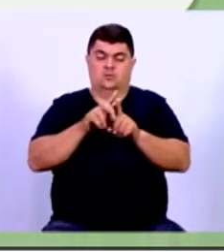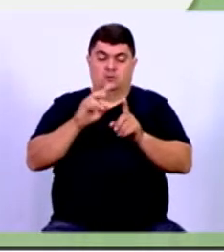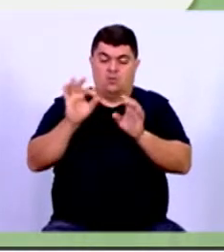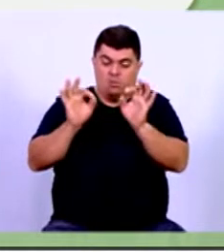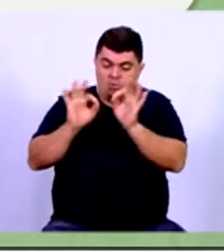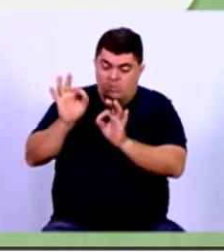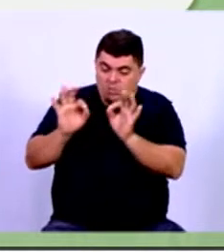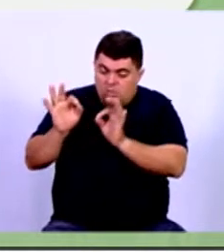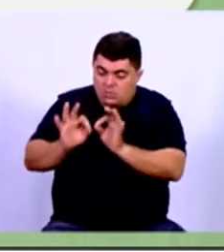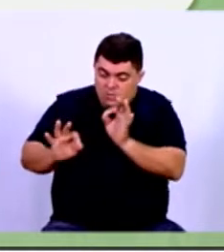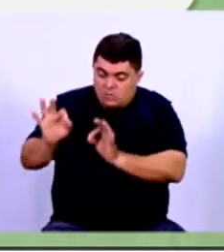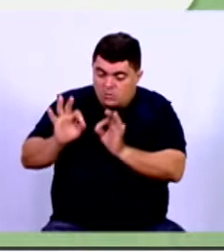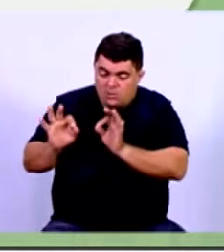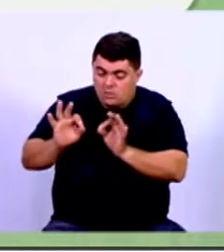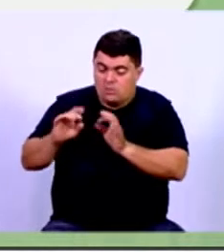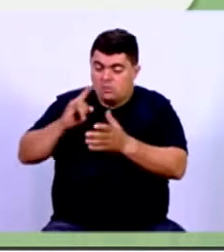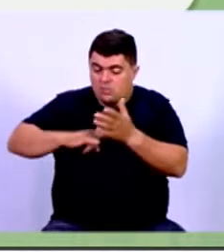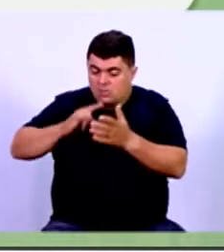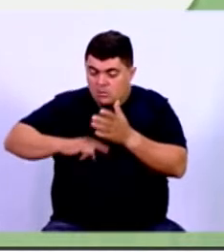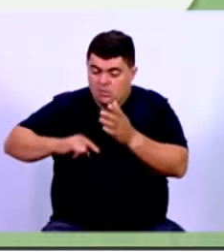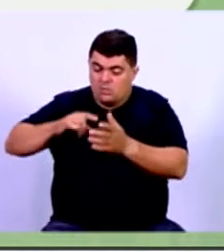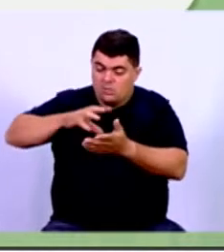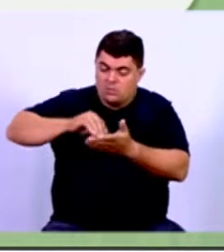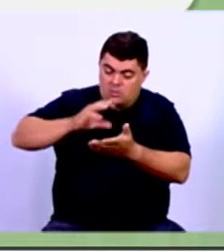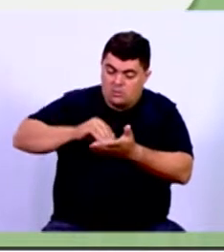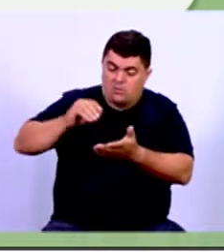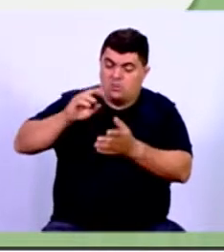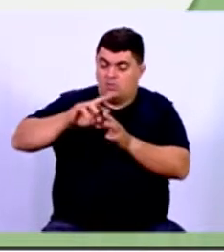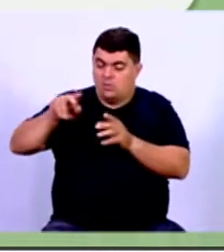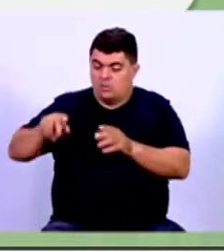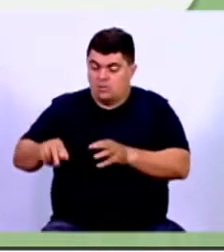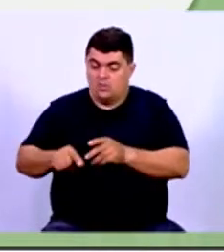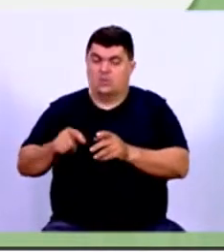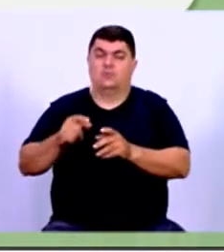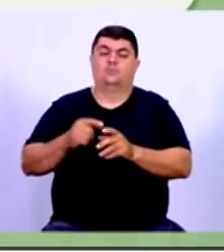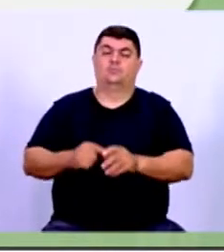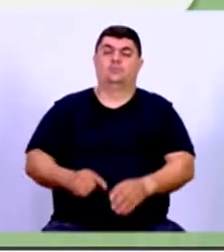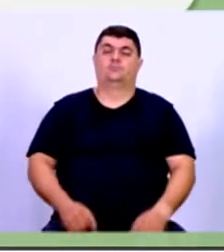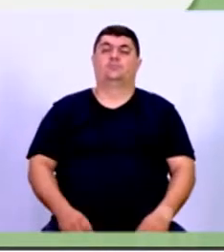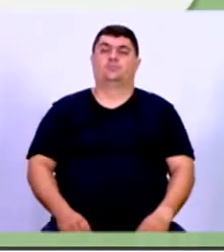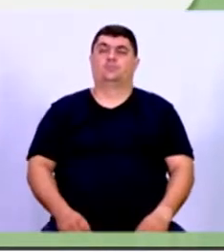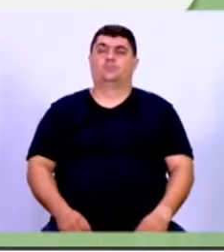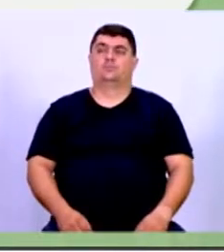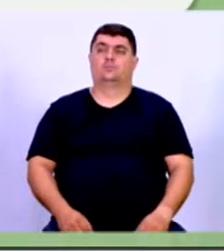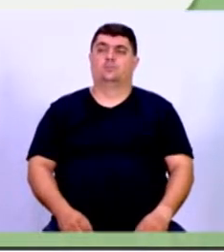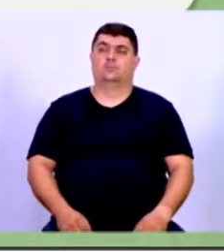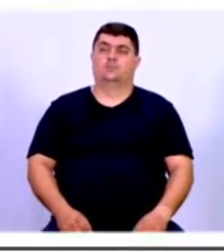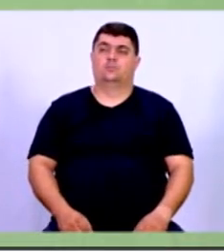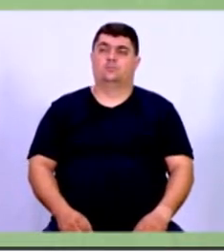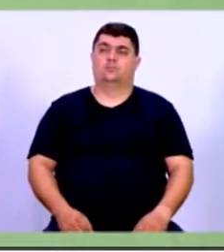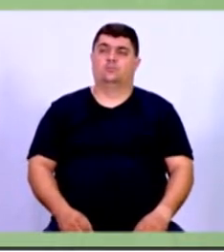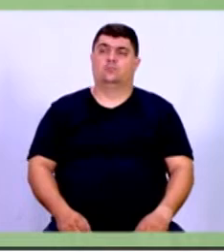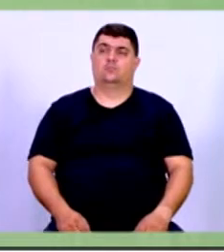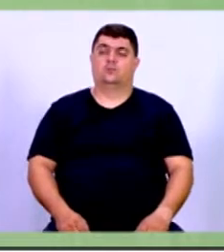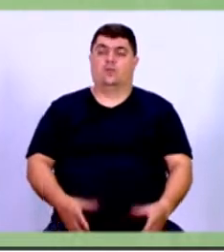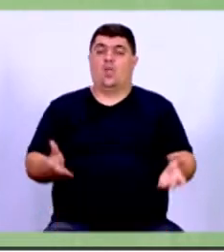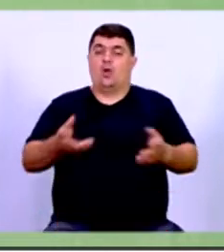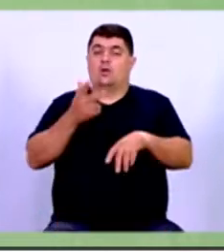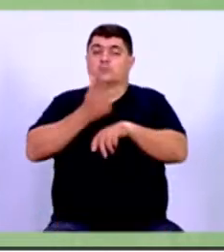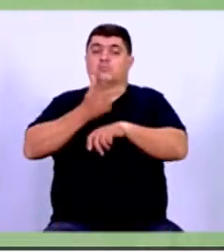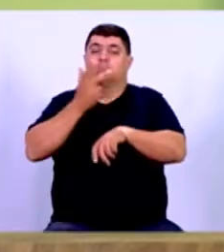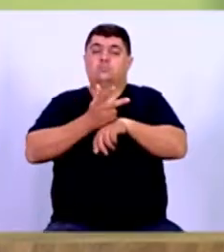e a instituição de ensino tem interesse em conseguir essa vaga para realizar a prática profissional. Vamos então, professor, assistir